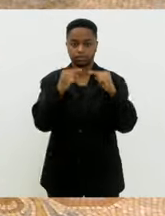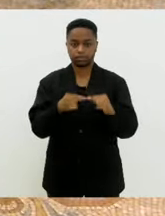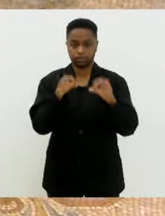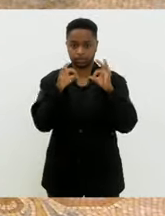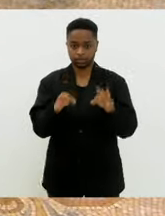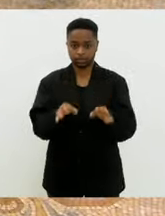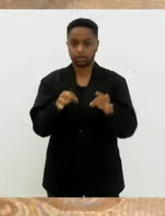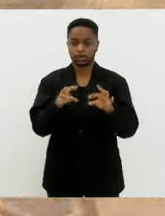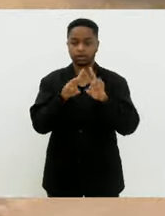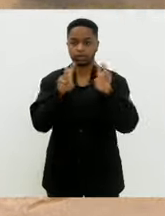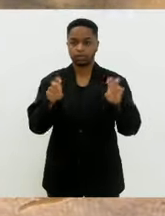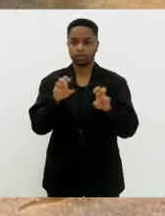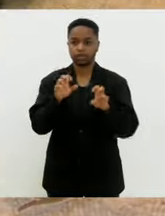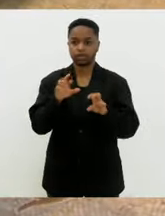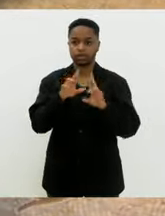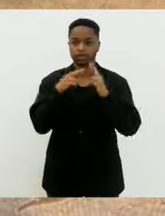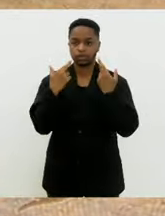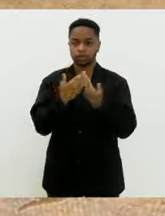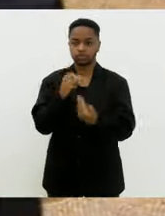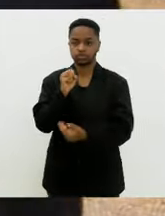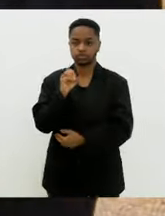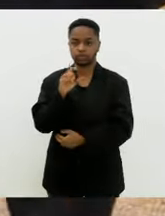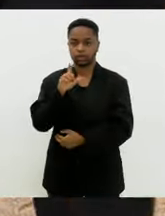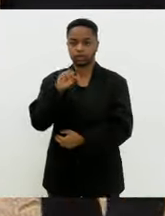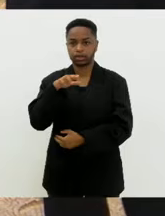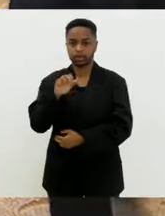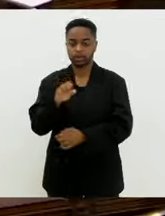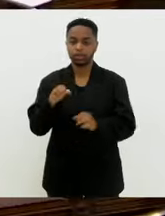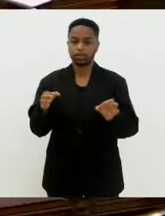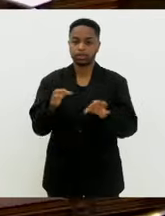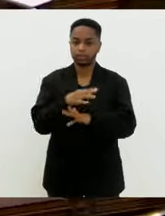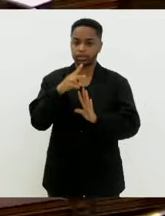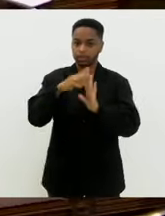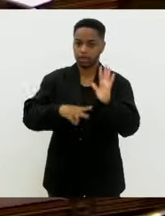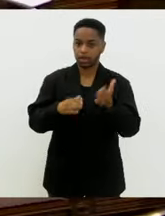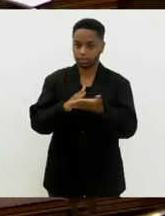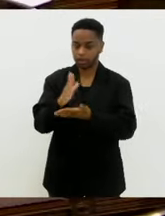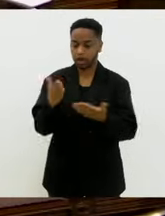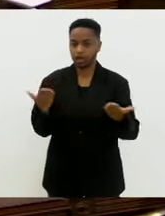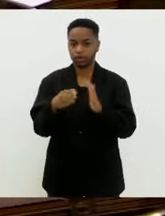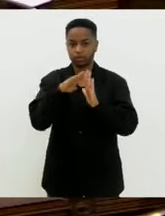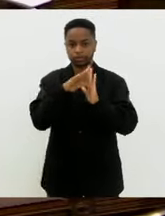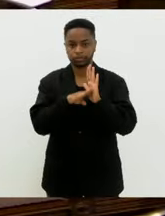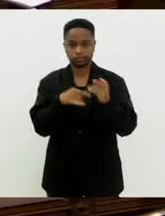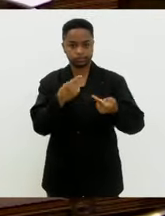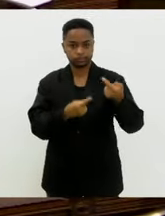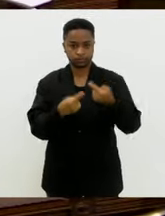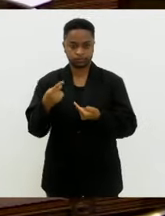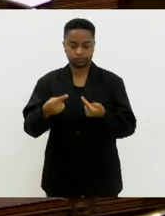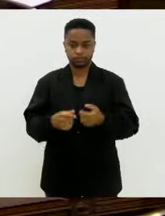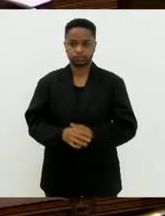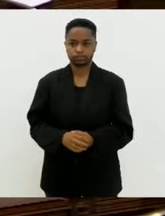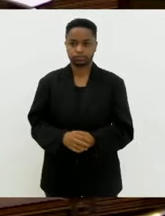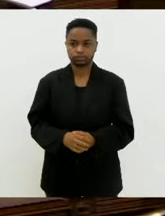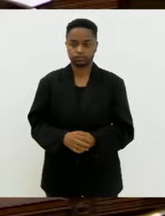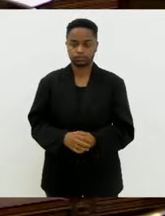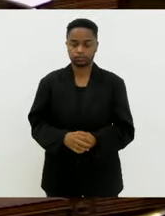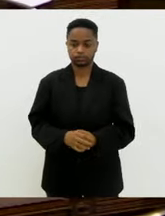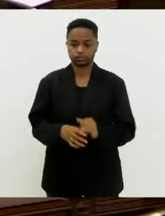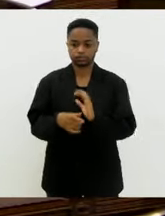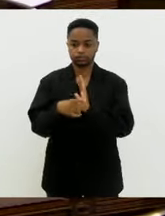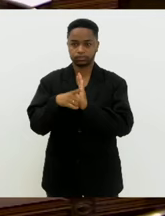solene. Muito obrigado. Lida e aprovada a ata, passa-se a ordem do dia. Antes, porém,